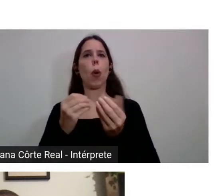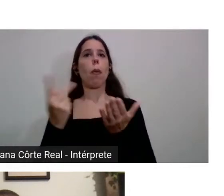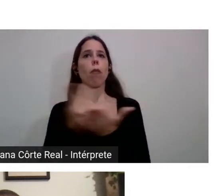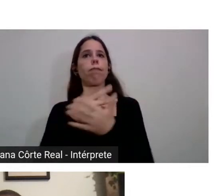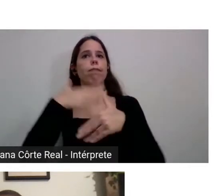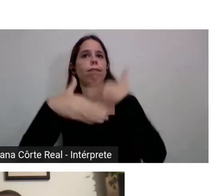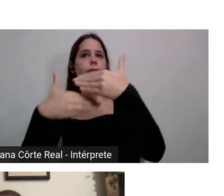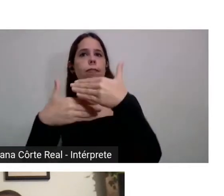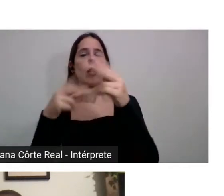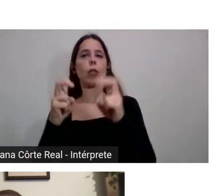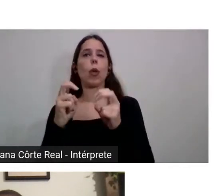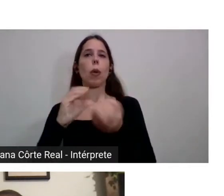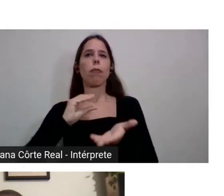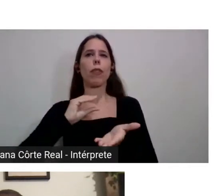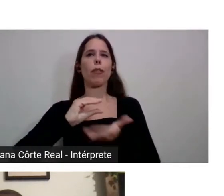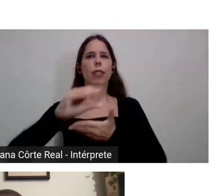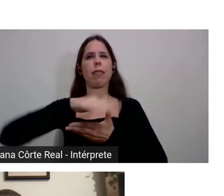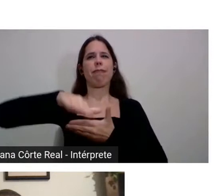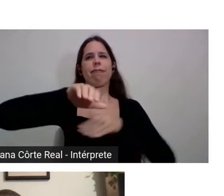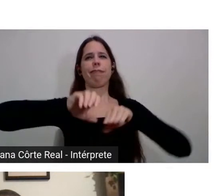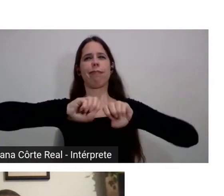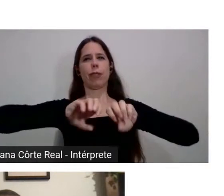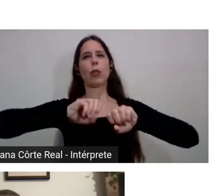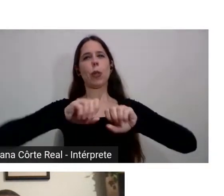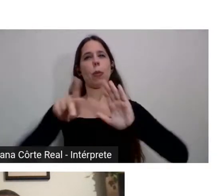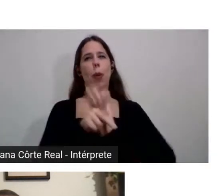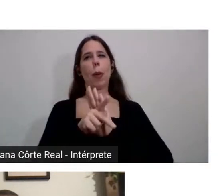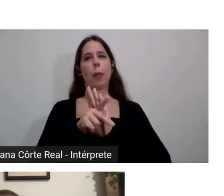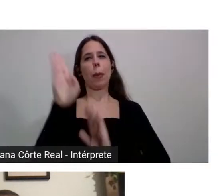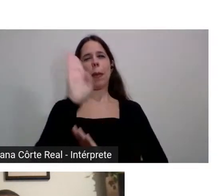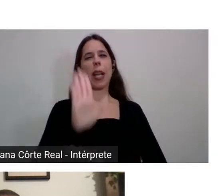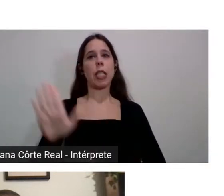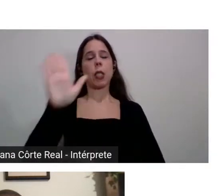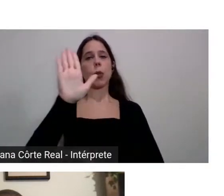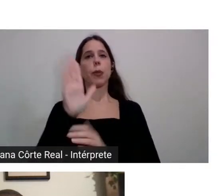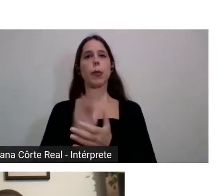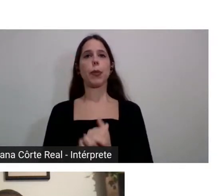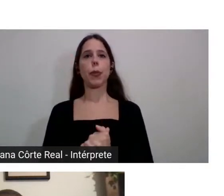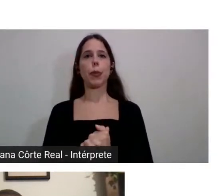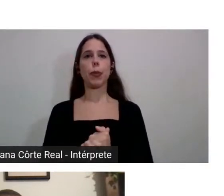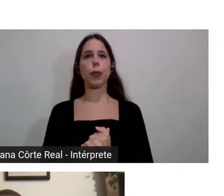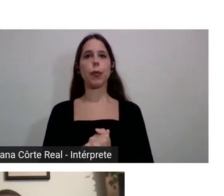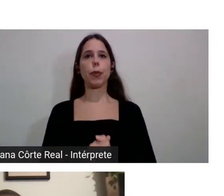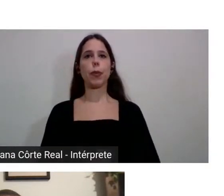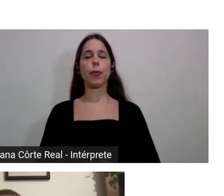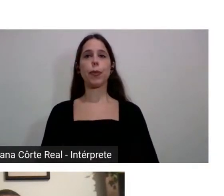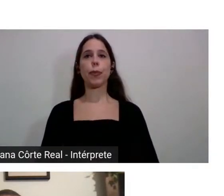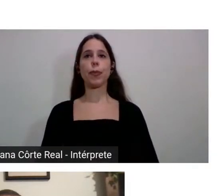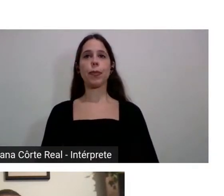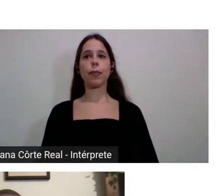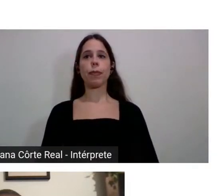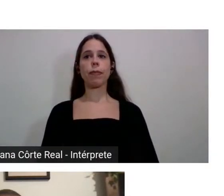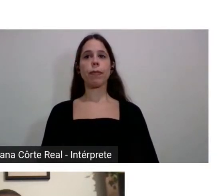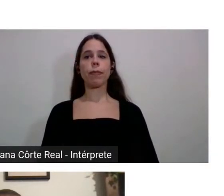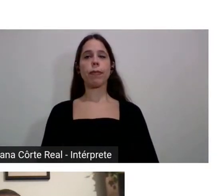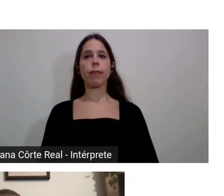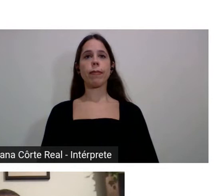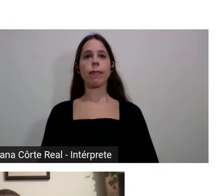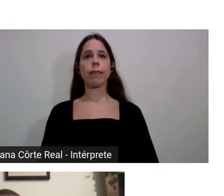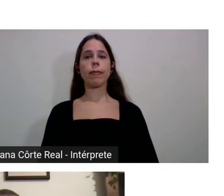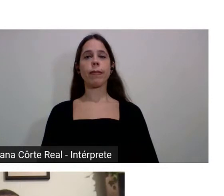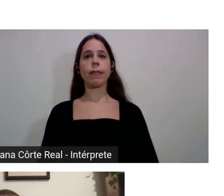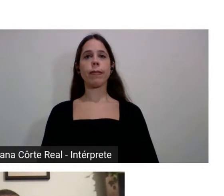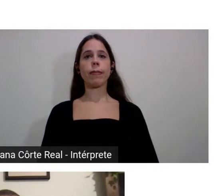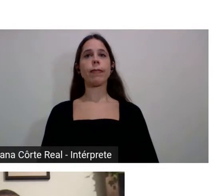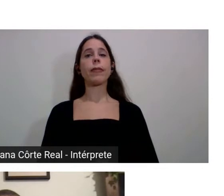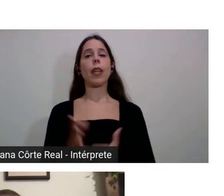Brasil. On behalf of the event, she'd like to thank Professor Marcelino and Professor Bruce